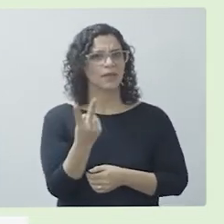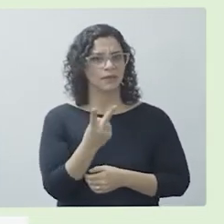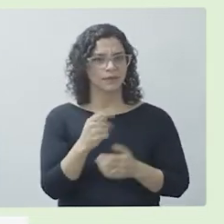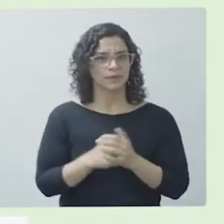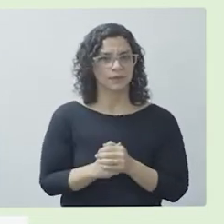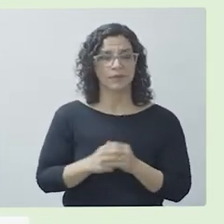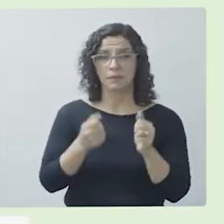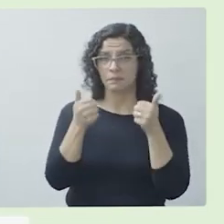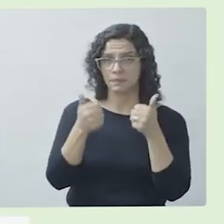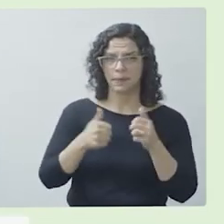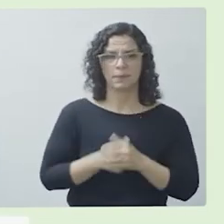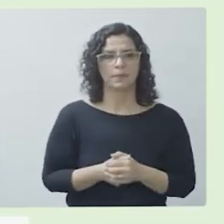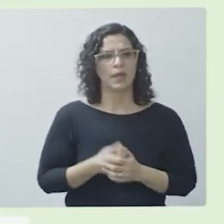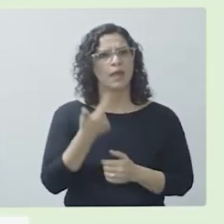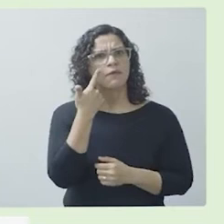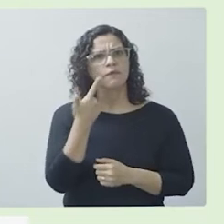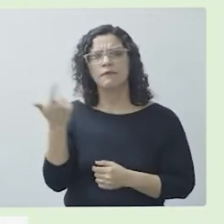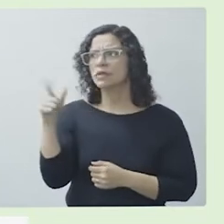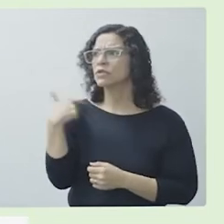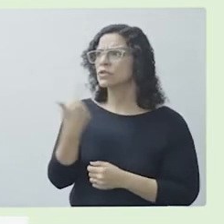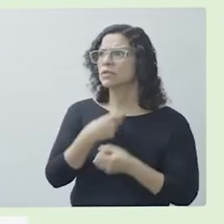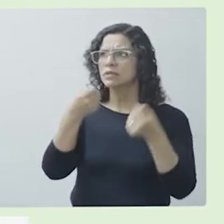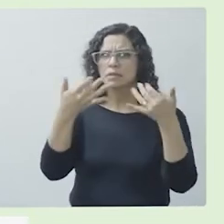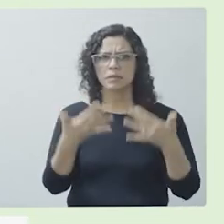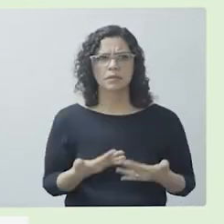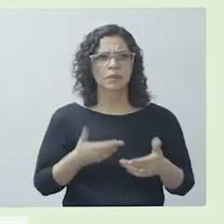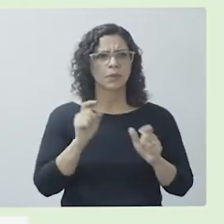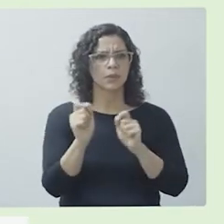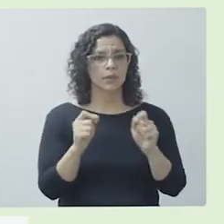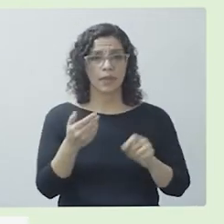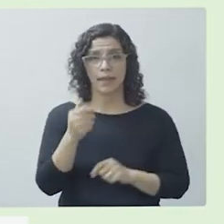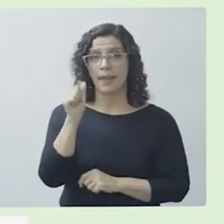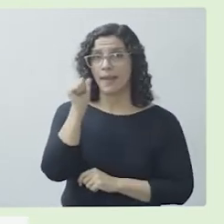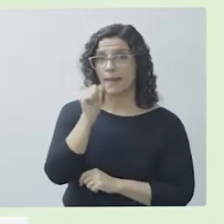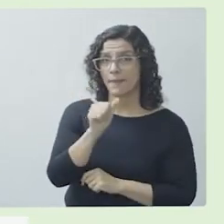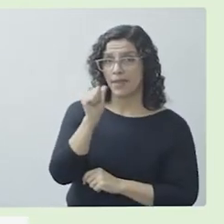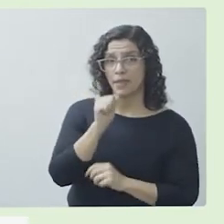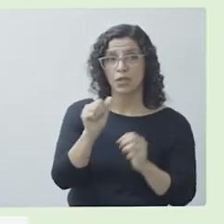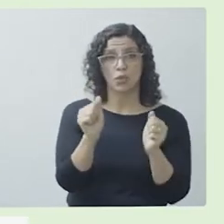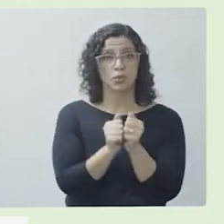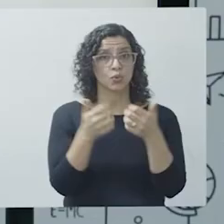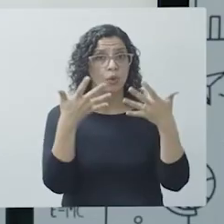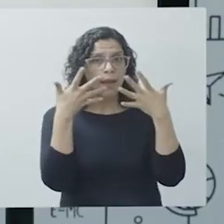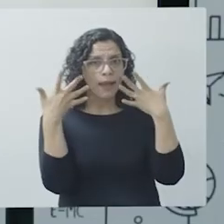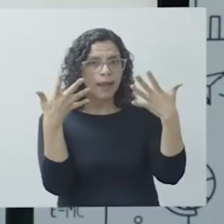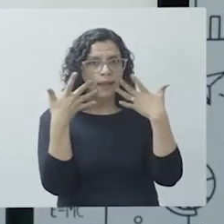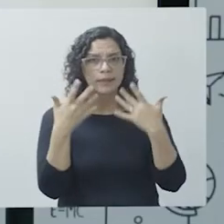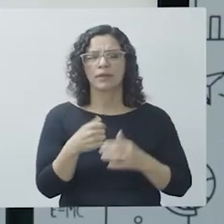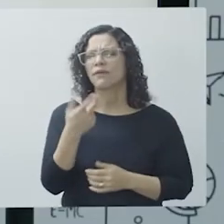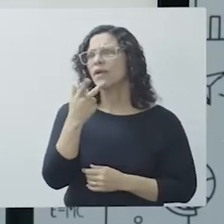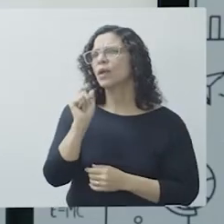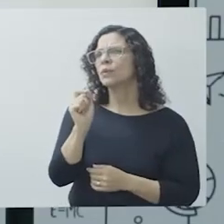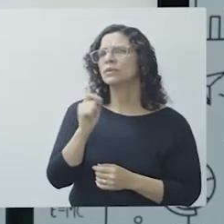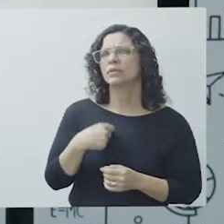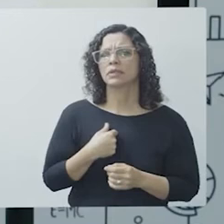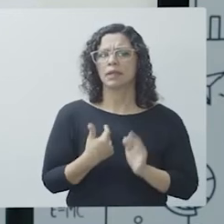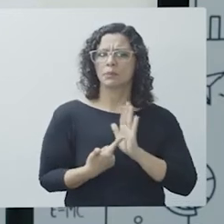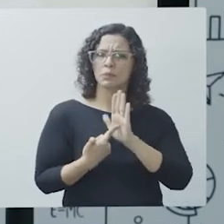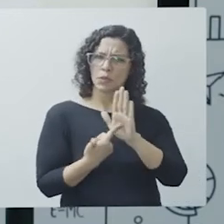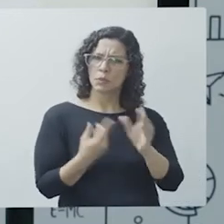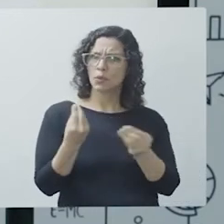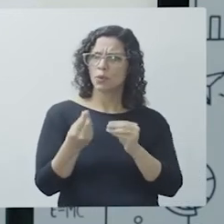muito legal. Muito bem, nós dizemos que a menina com a sua gata, nós